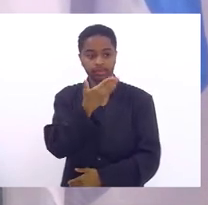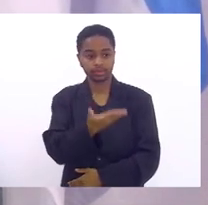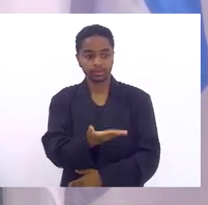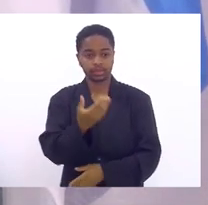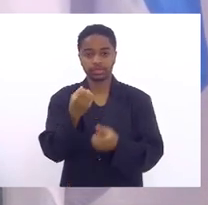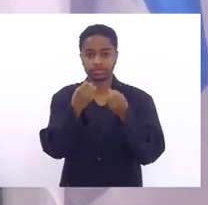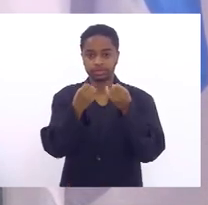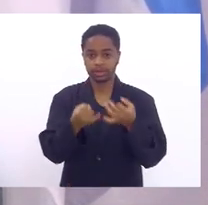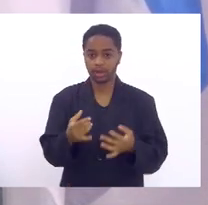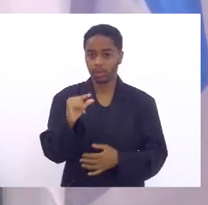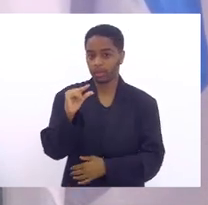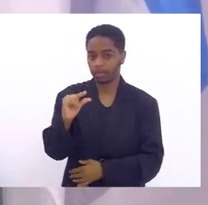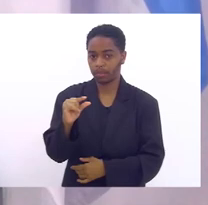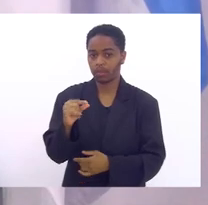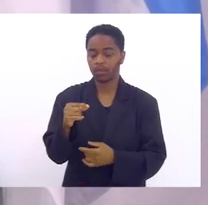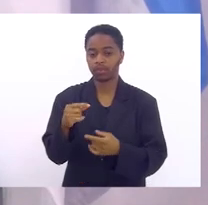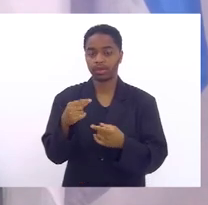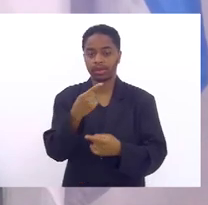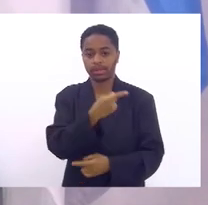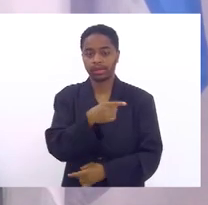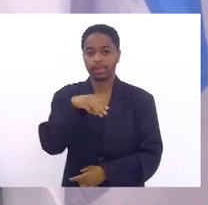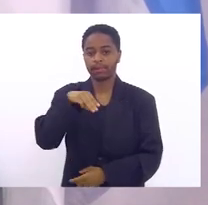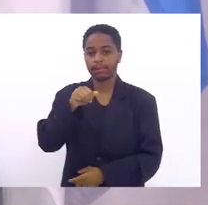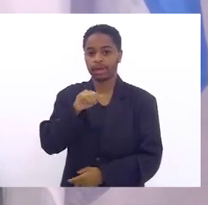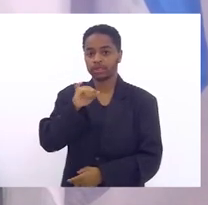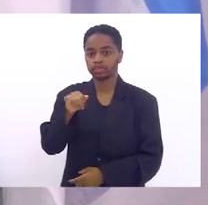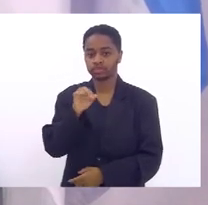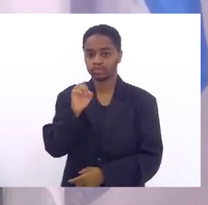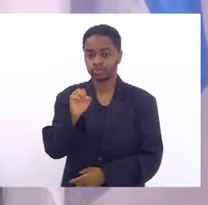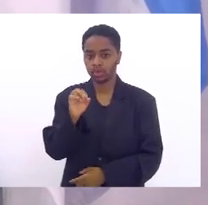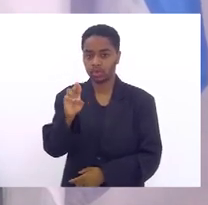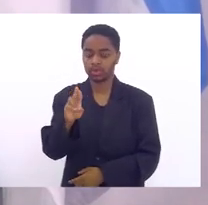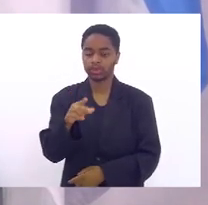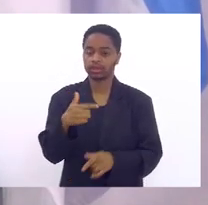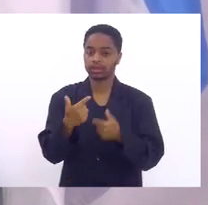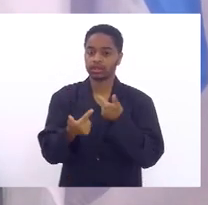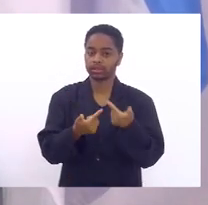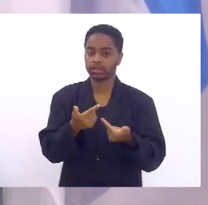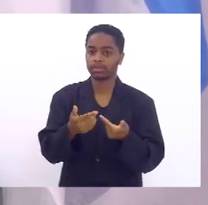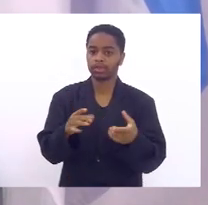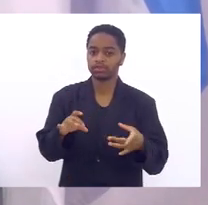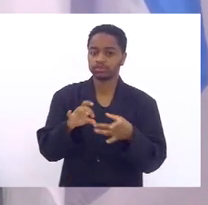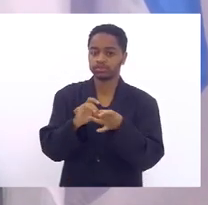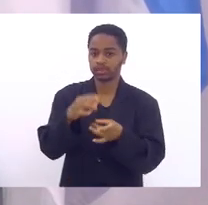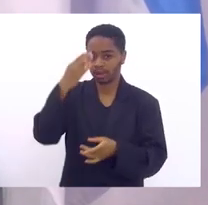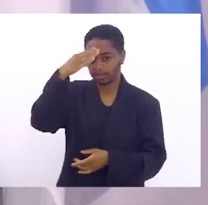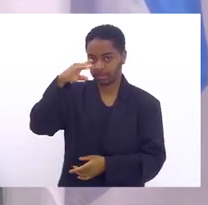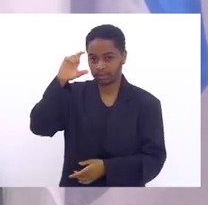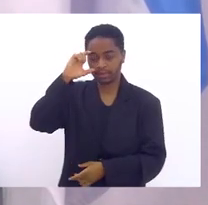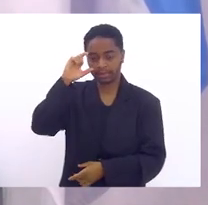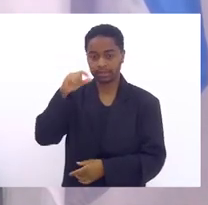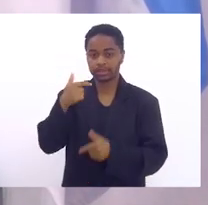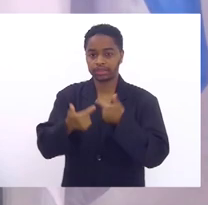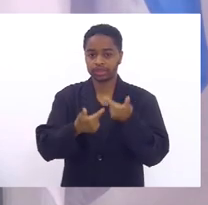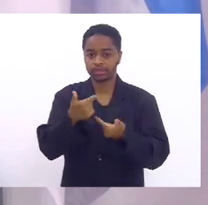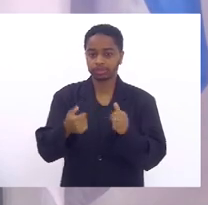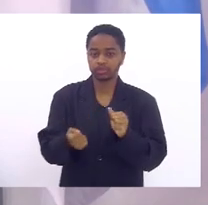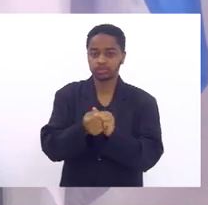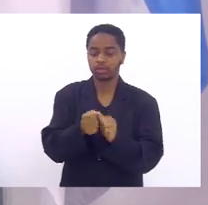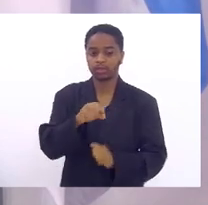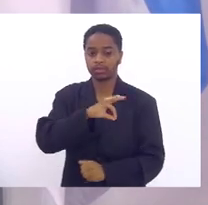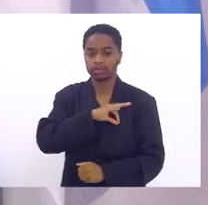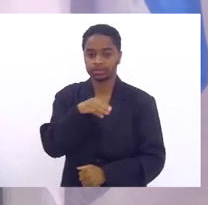pouco disso né a Major Bianca Neves da Patrulha Maria da Penha eh que é da Polícia Militar do Estado do Rio de Janeiro